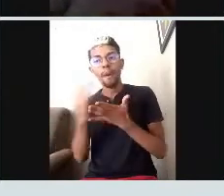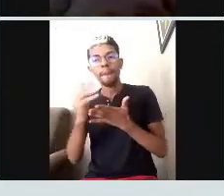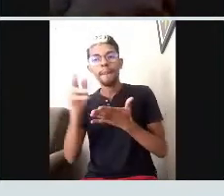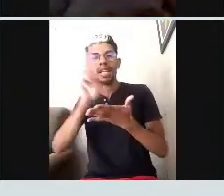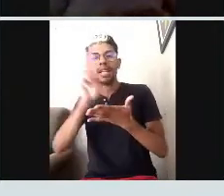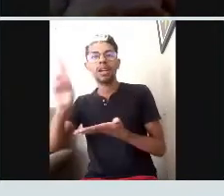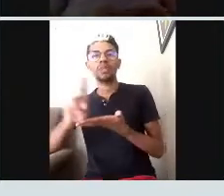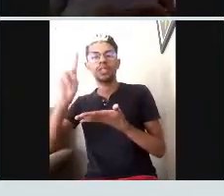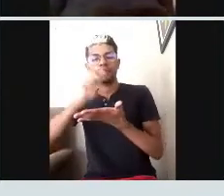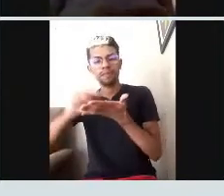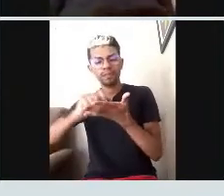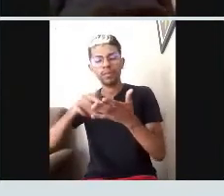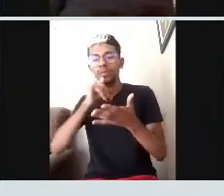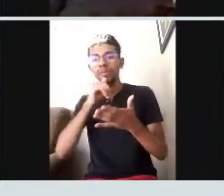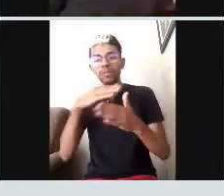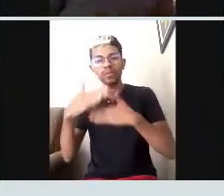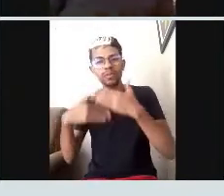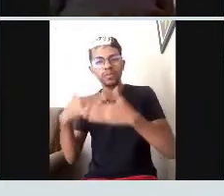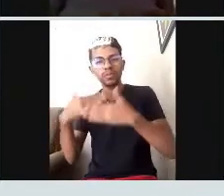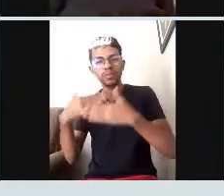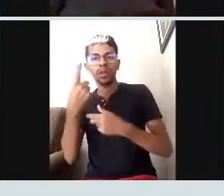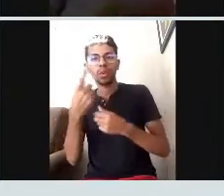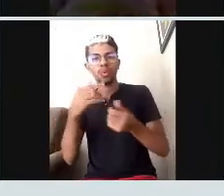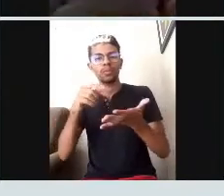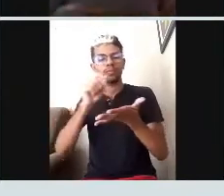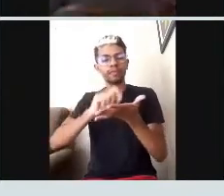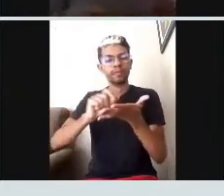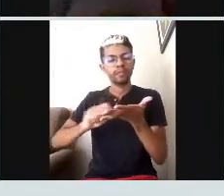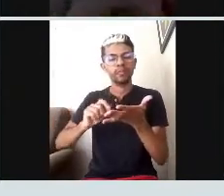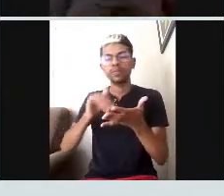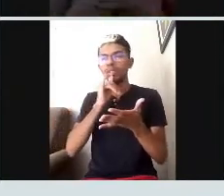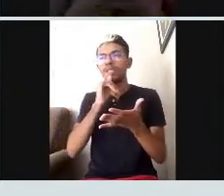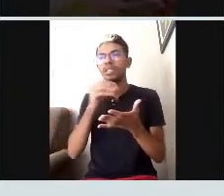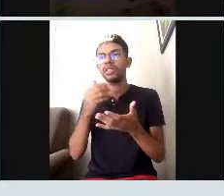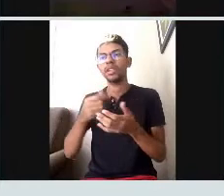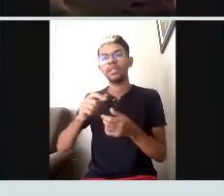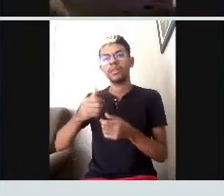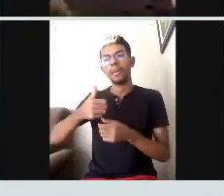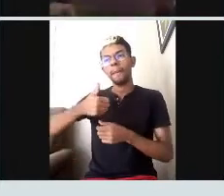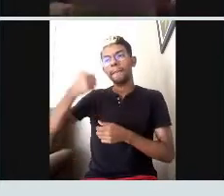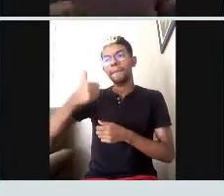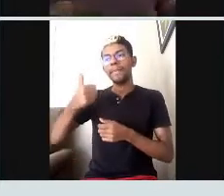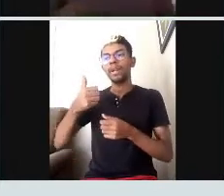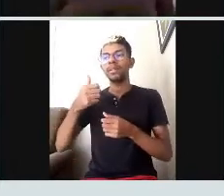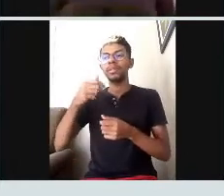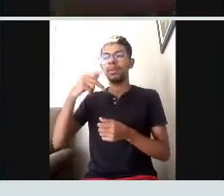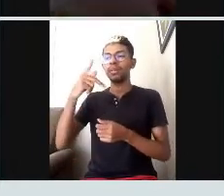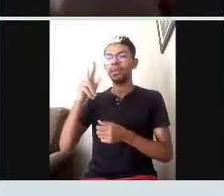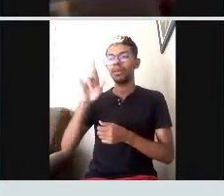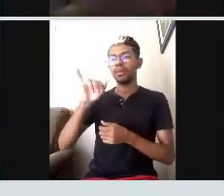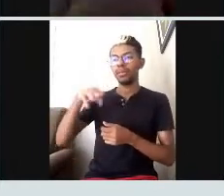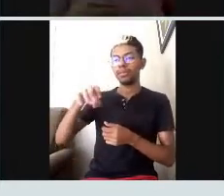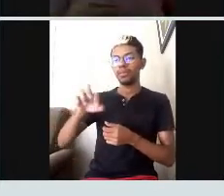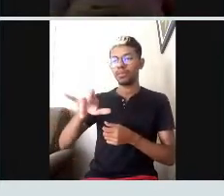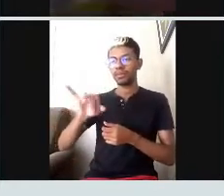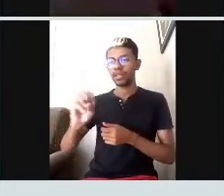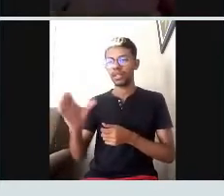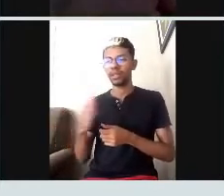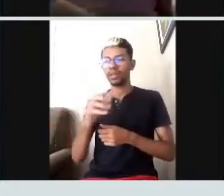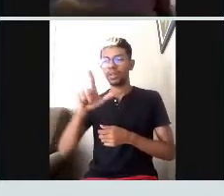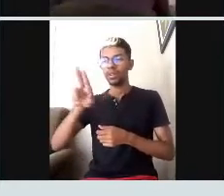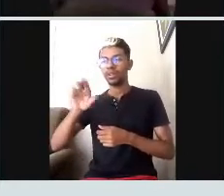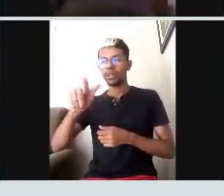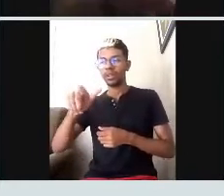desenvolvimento com, por exemplo, em primeiro lugar, aí no desenvolvimento 2 posteriormente,